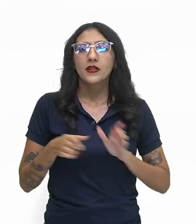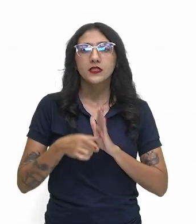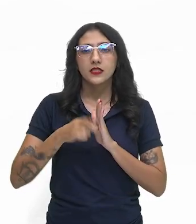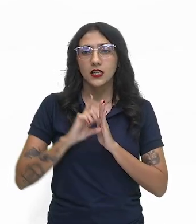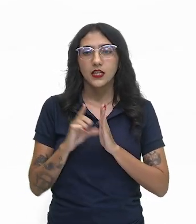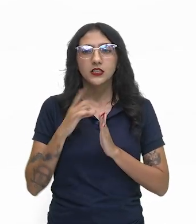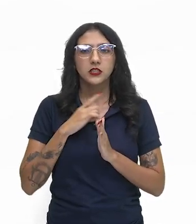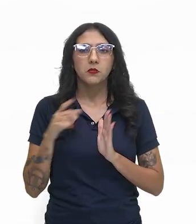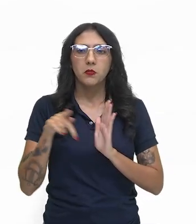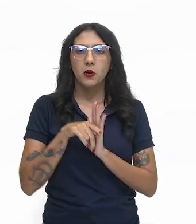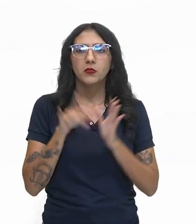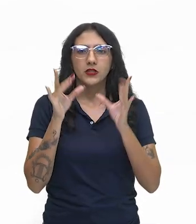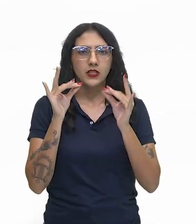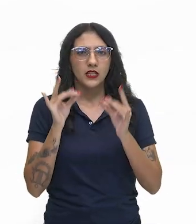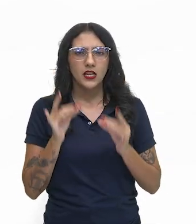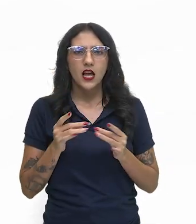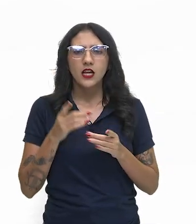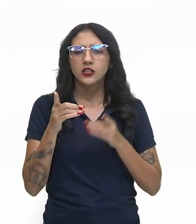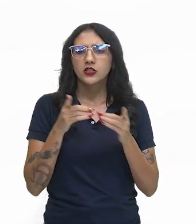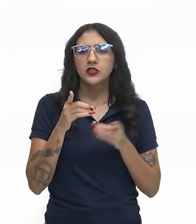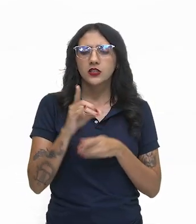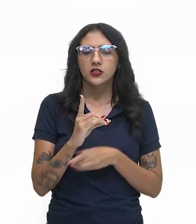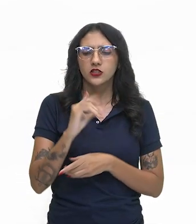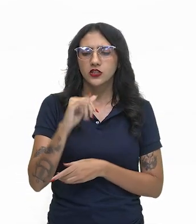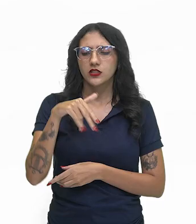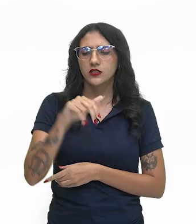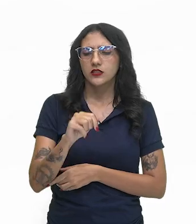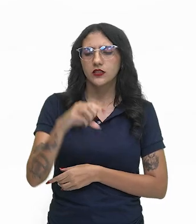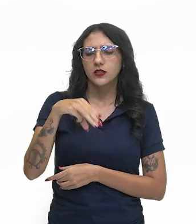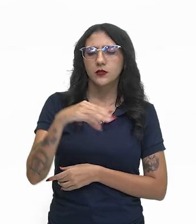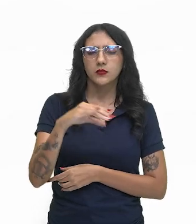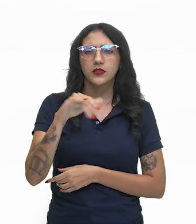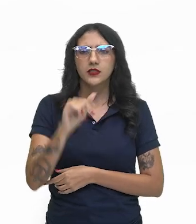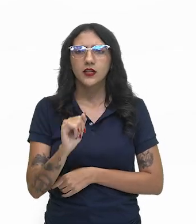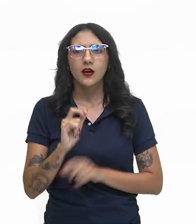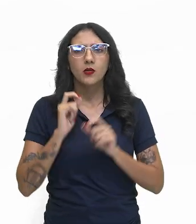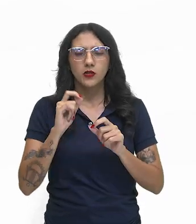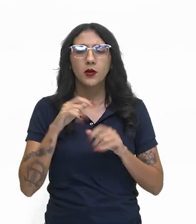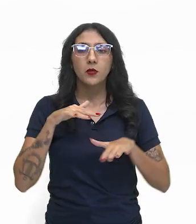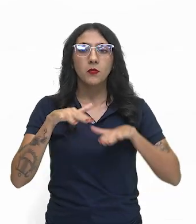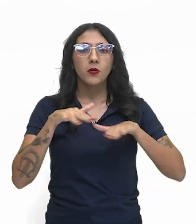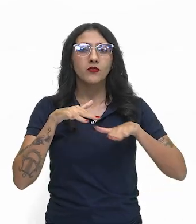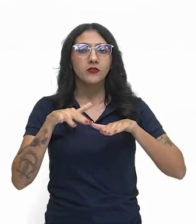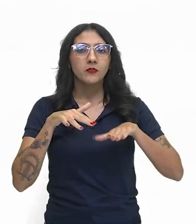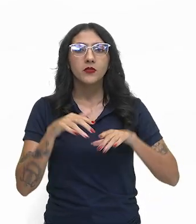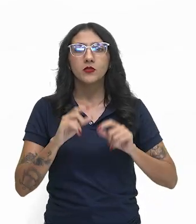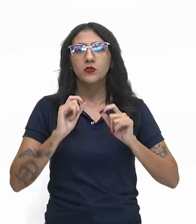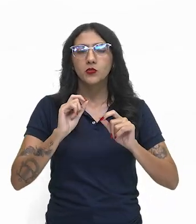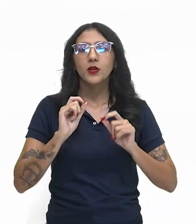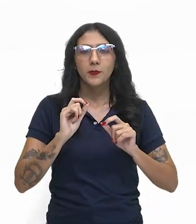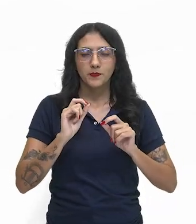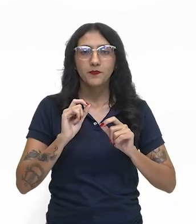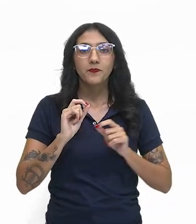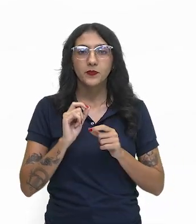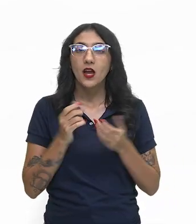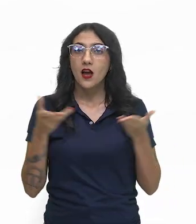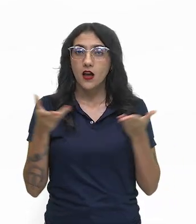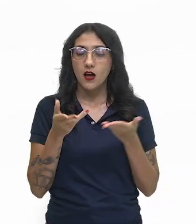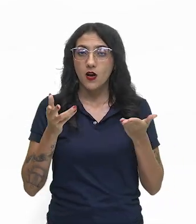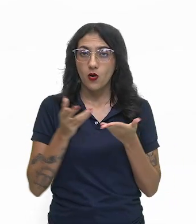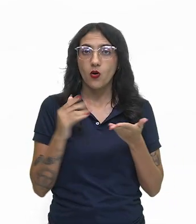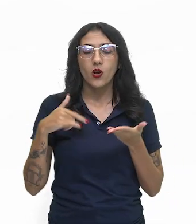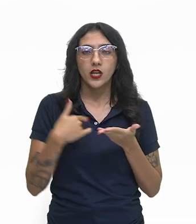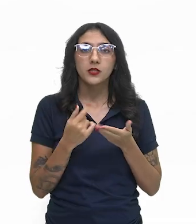em dinâmica, eu lembro o quê? Que a dinâmica, ela estuda o movimento, só que agora